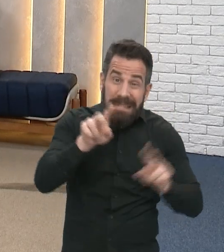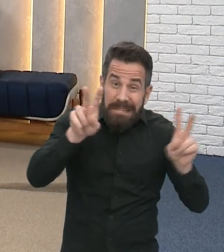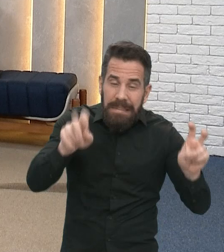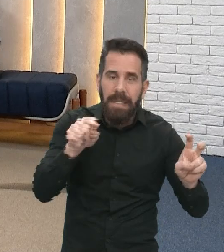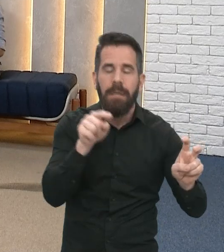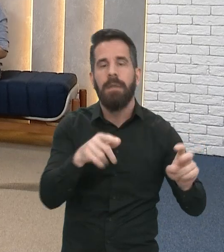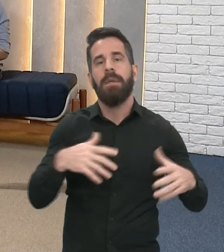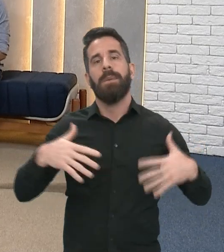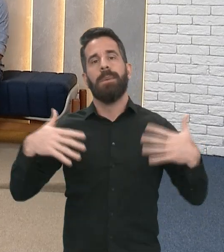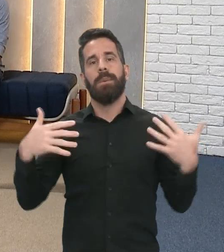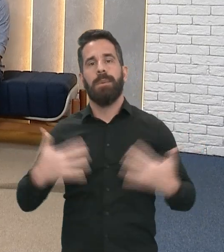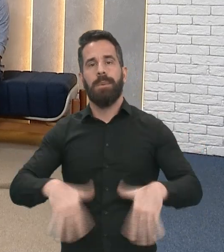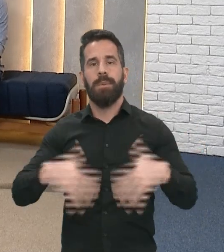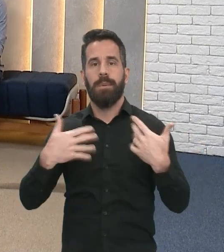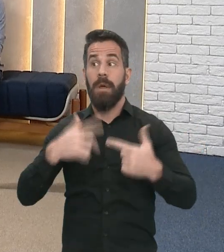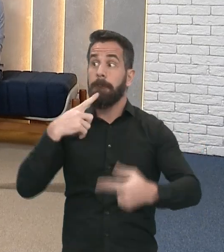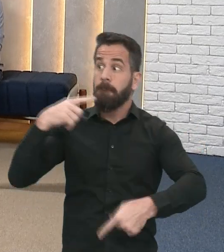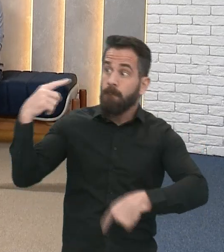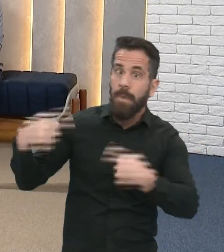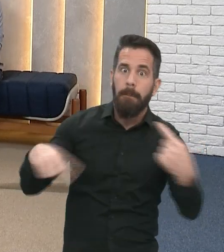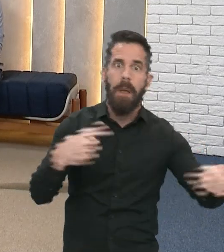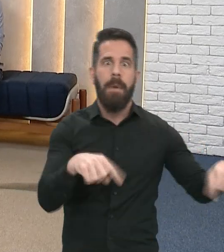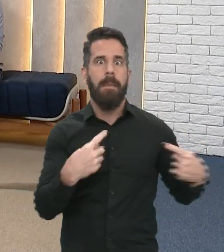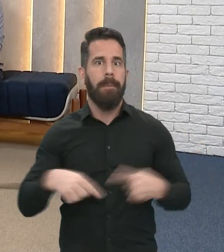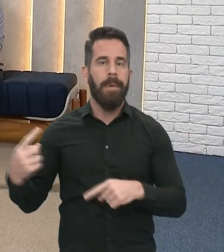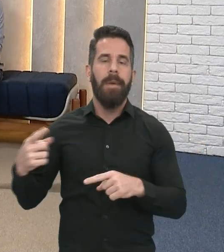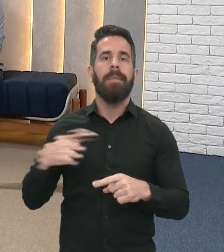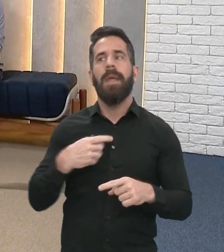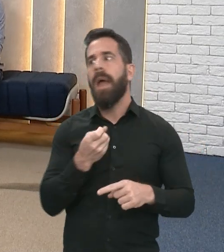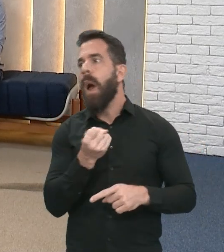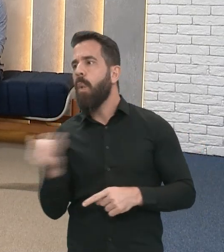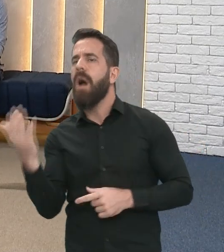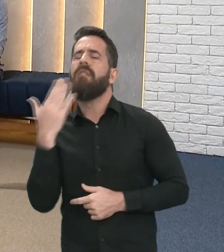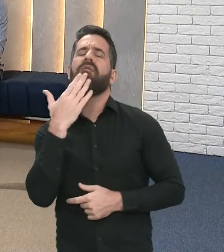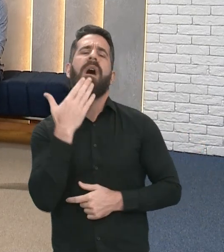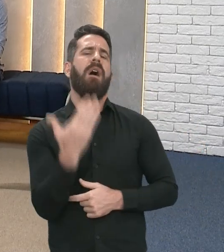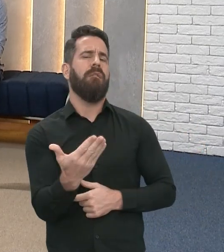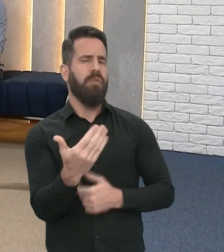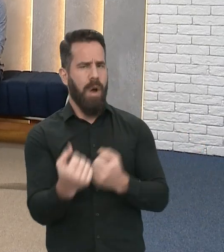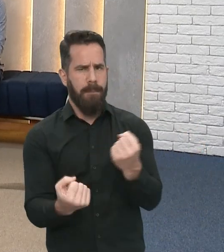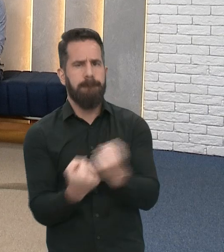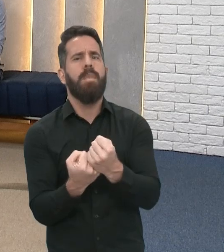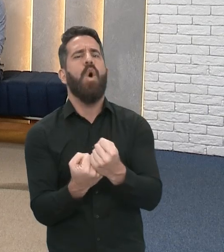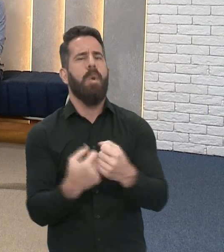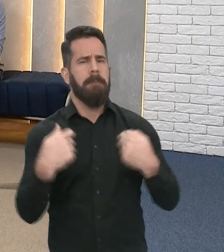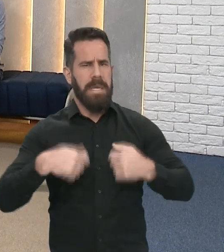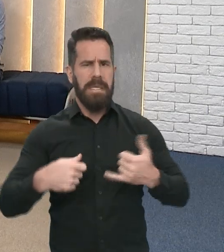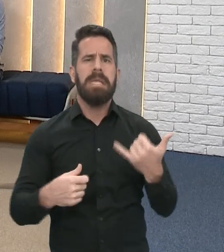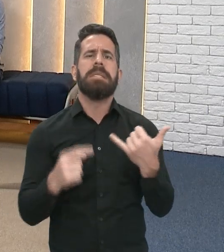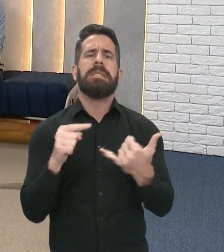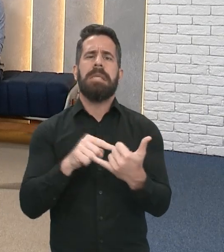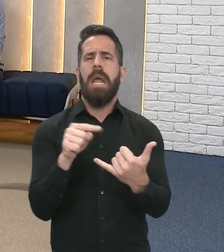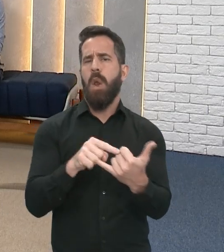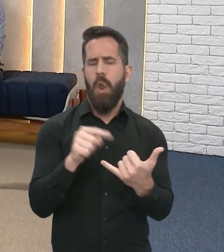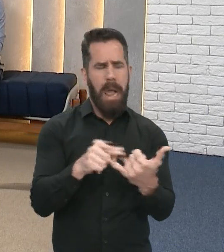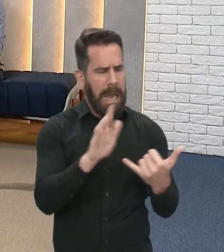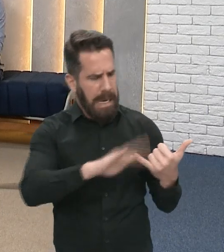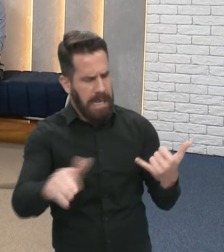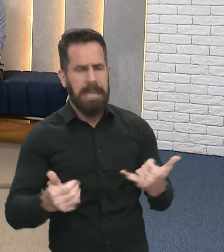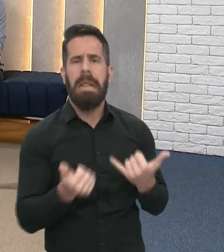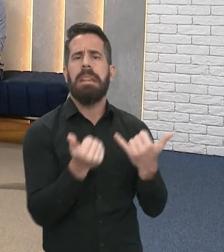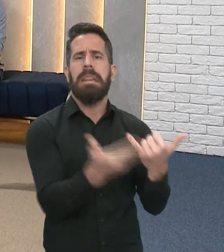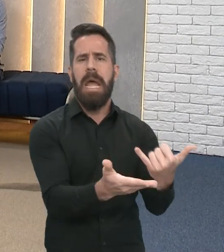gera discussões, né? Porque tem gente que é a favor da utilização do celular, mesmo na primeira